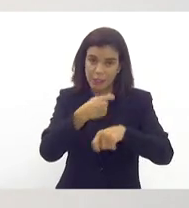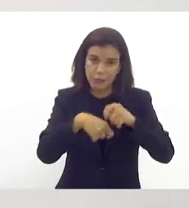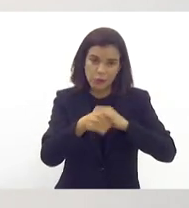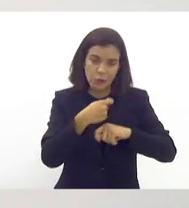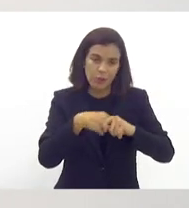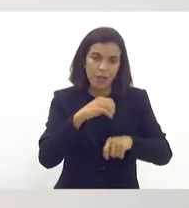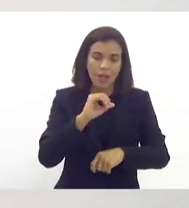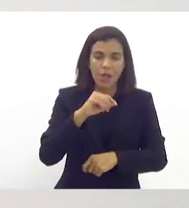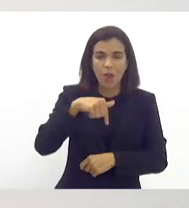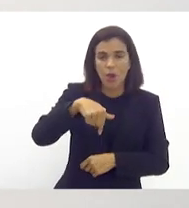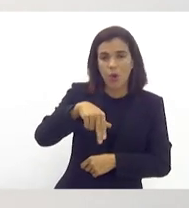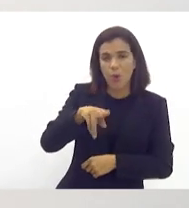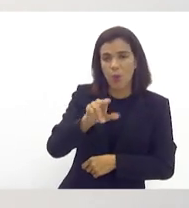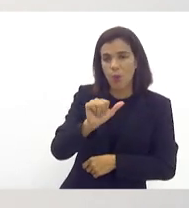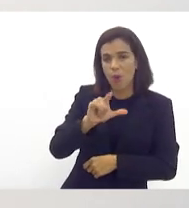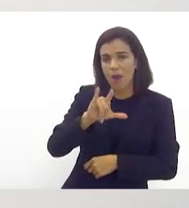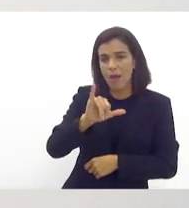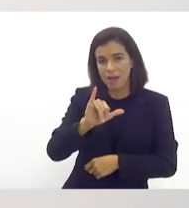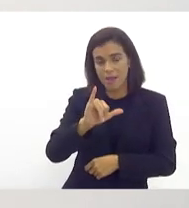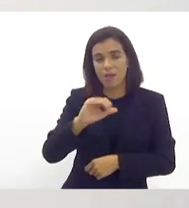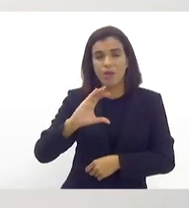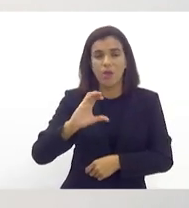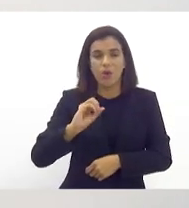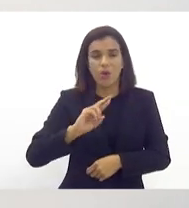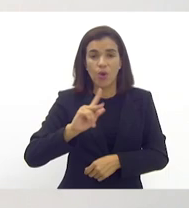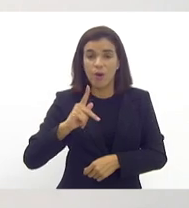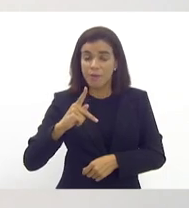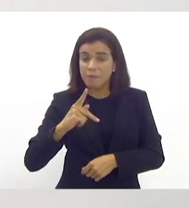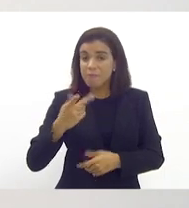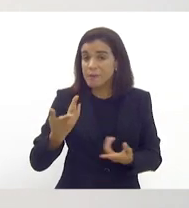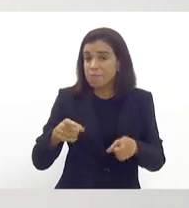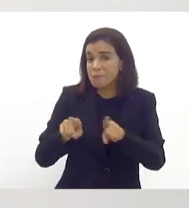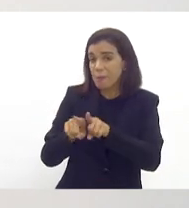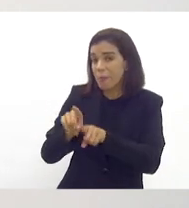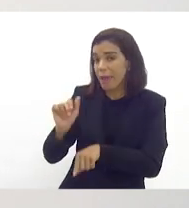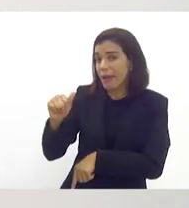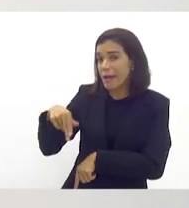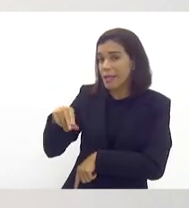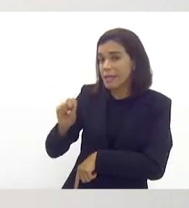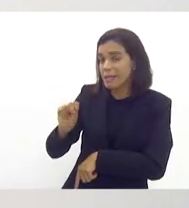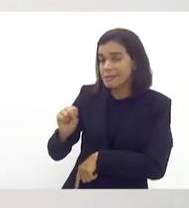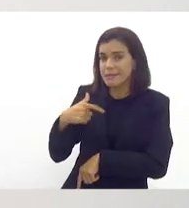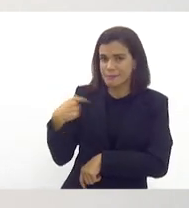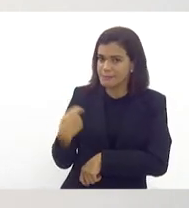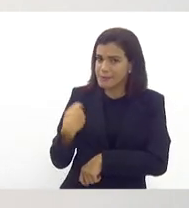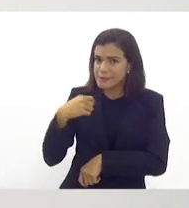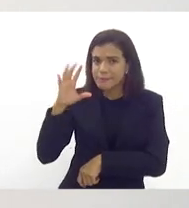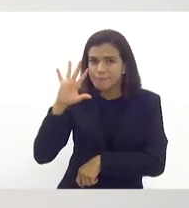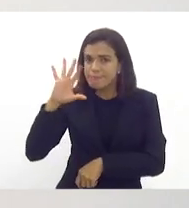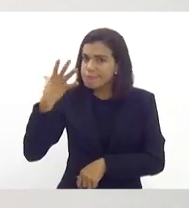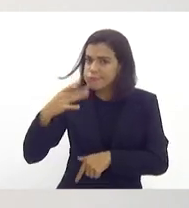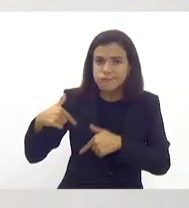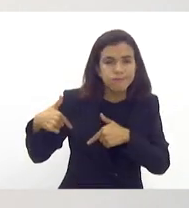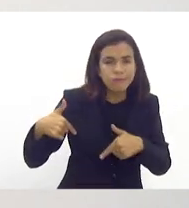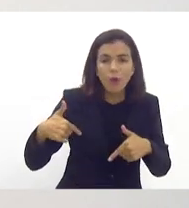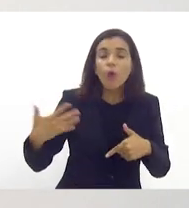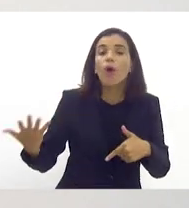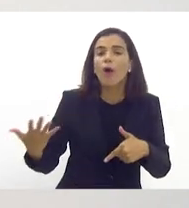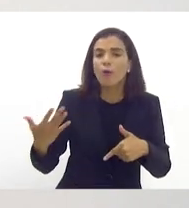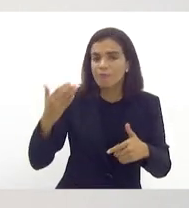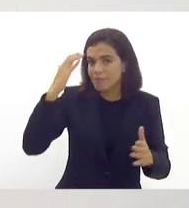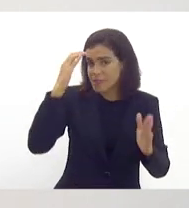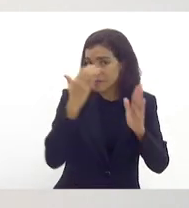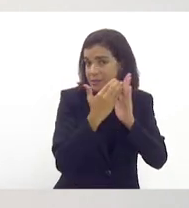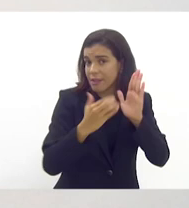a Qualicorp e da da a NS a gente tem que tomar uma Providência e qual Providência é essa cumprir a